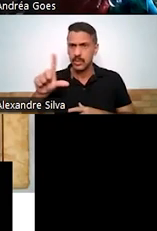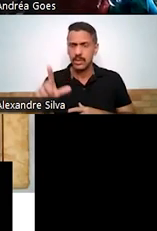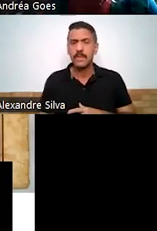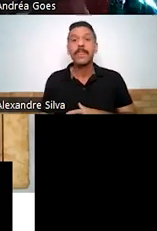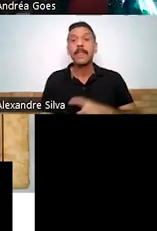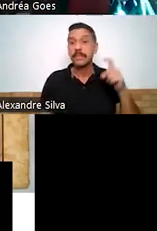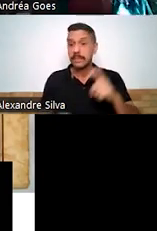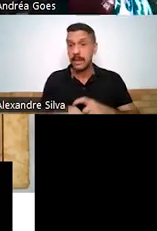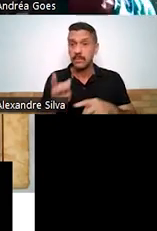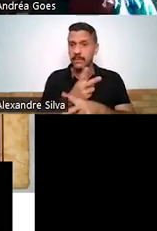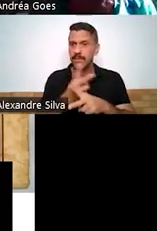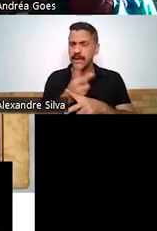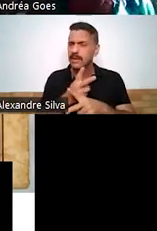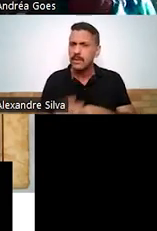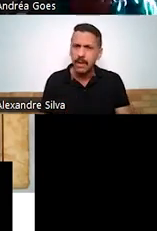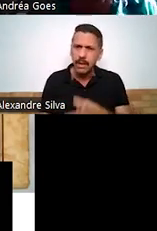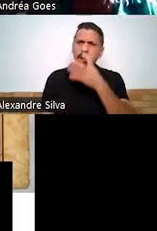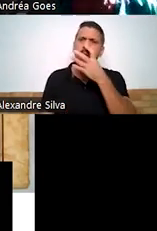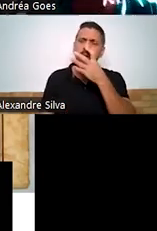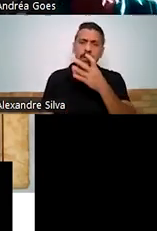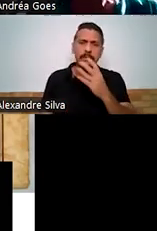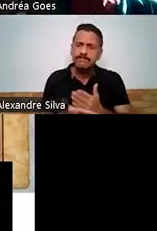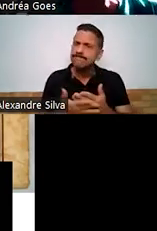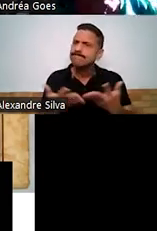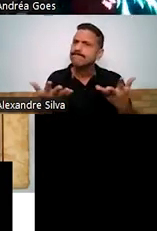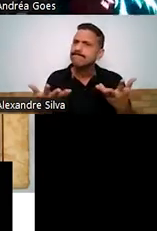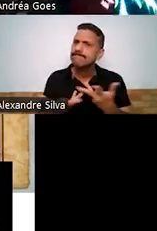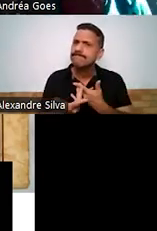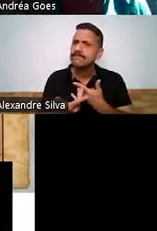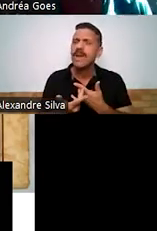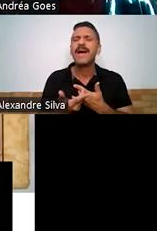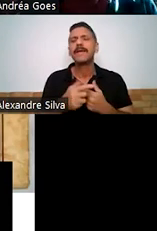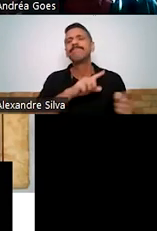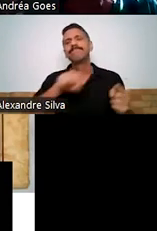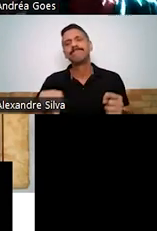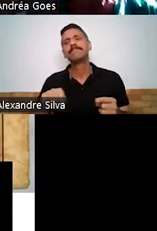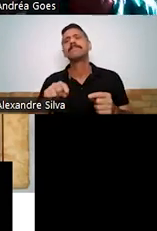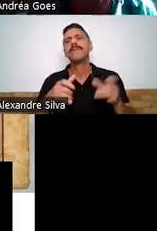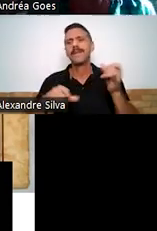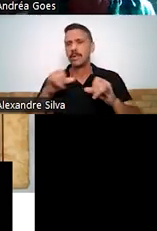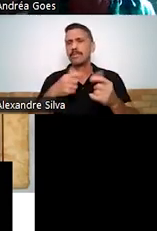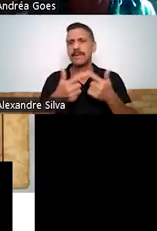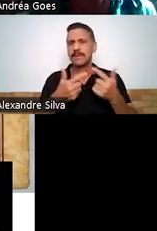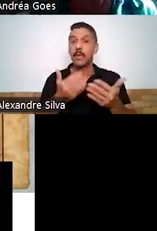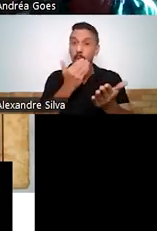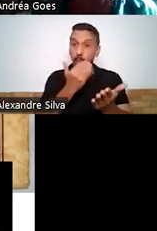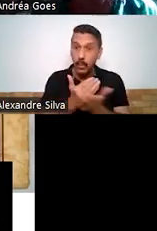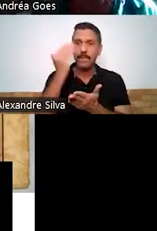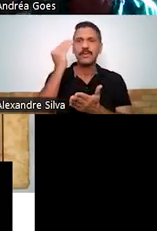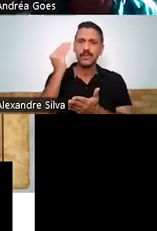Vento, estava muito impressionada com ele e trouxe ele para o trabalho. Então, foi assim que